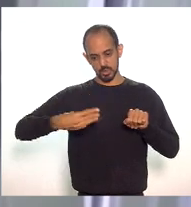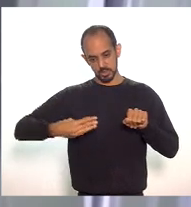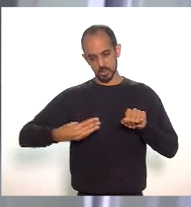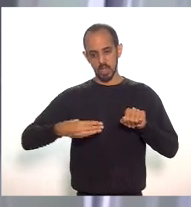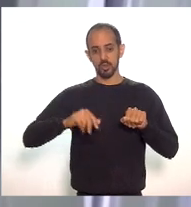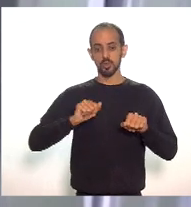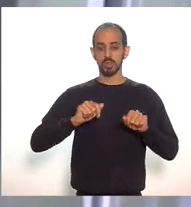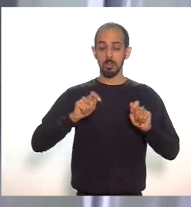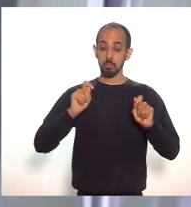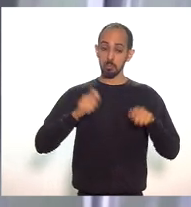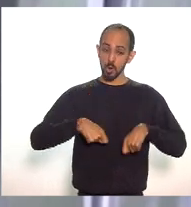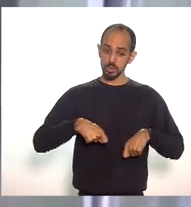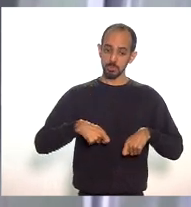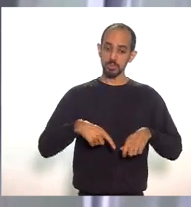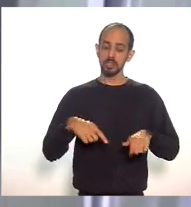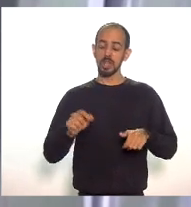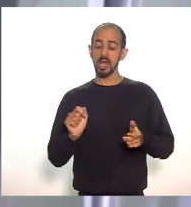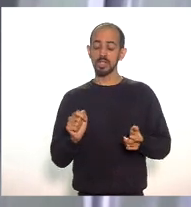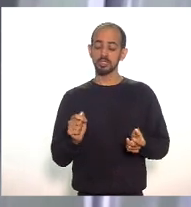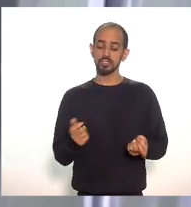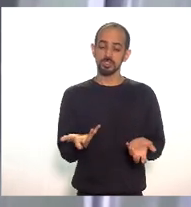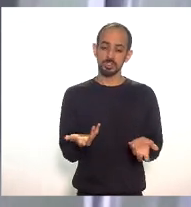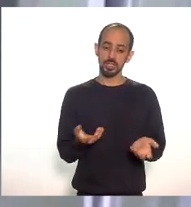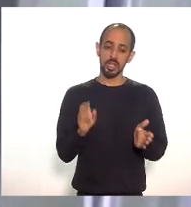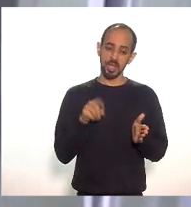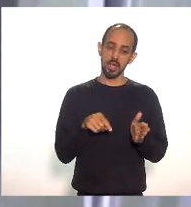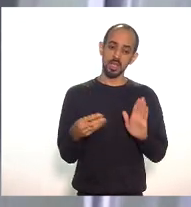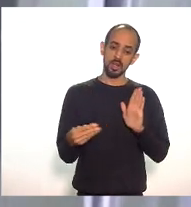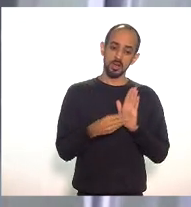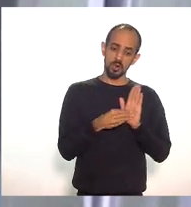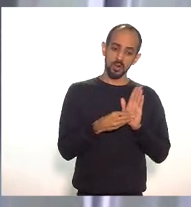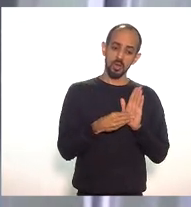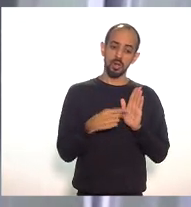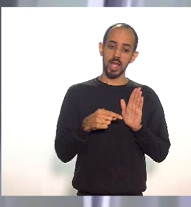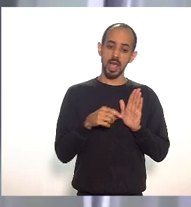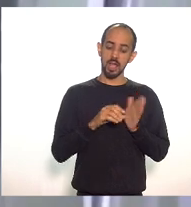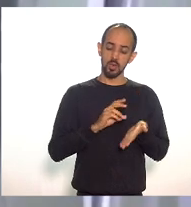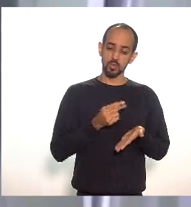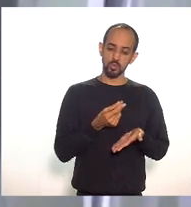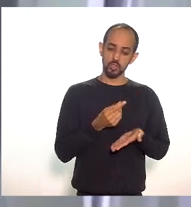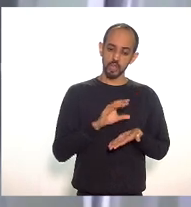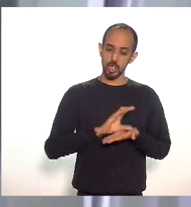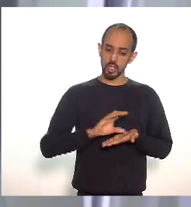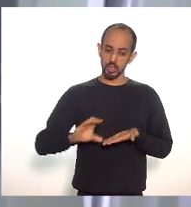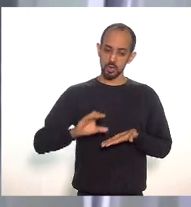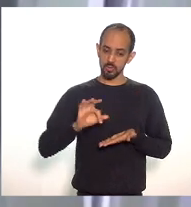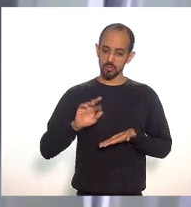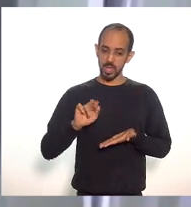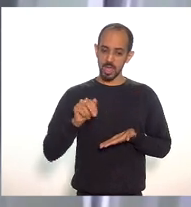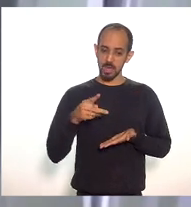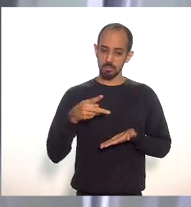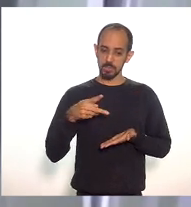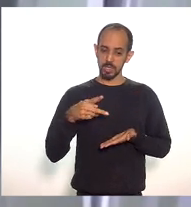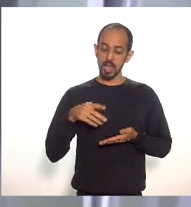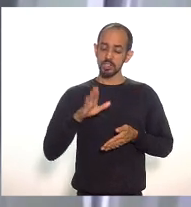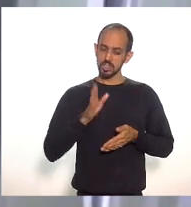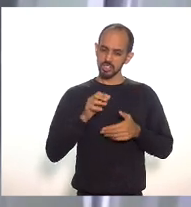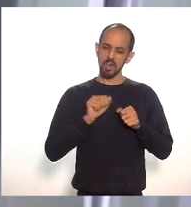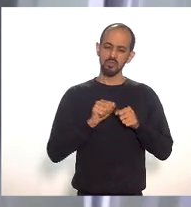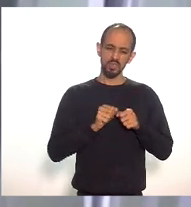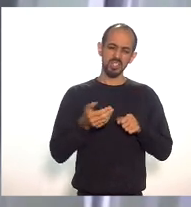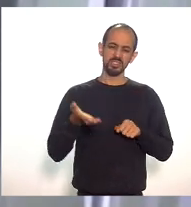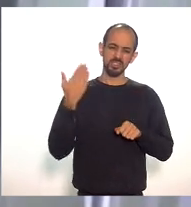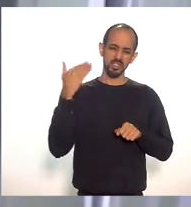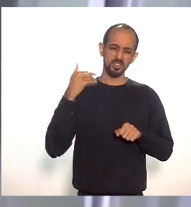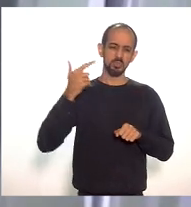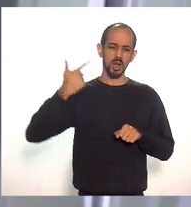possíveis é destino ações prioritárias possíveis nos depois do PEC Mas esta destinação isso já foi feito outras vezes e outros